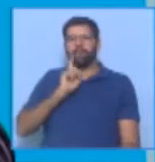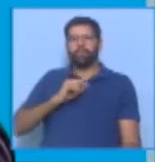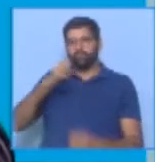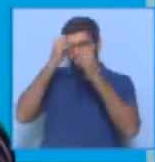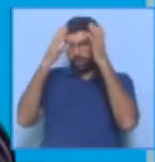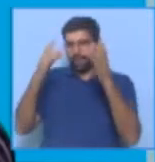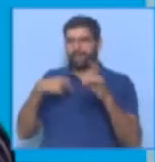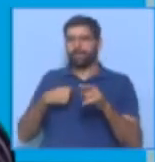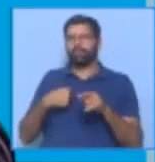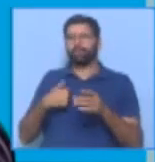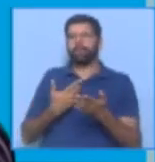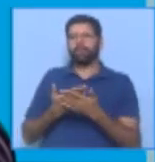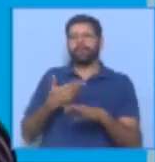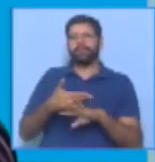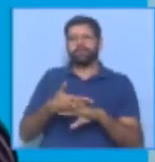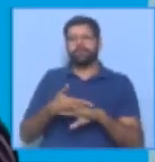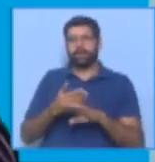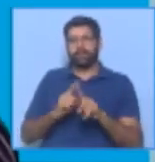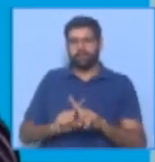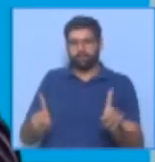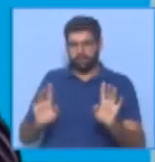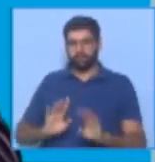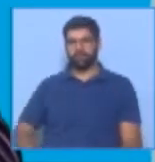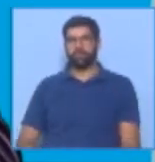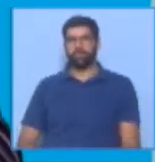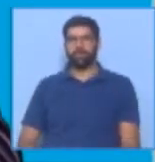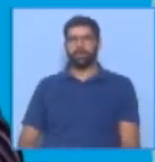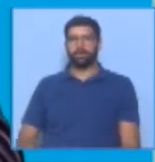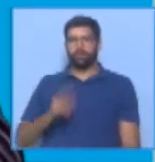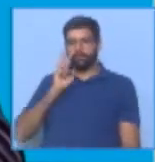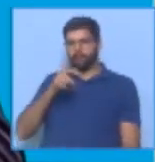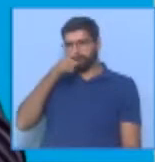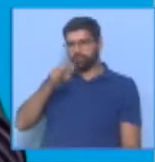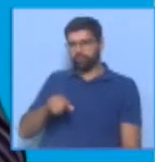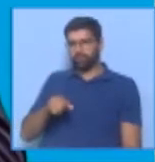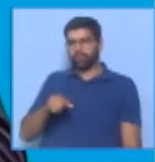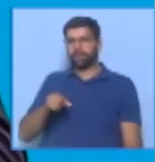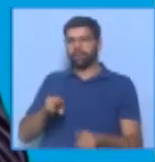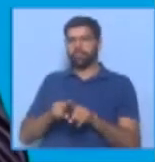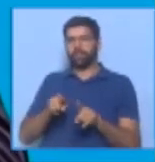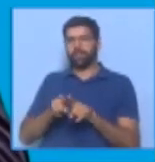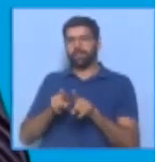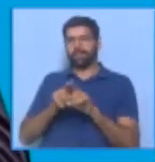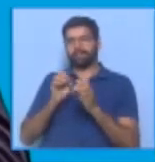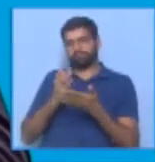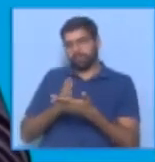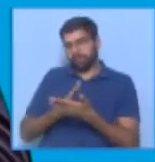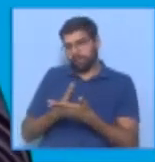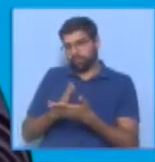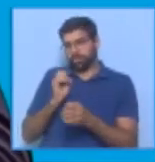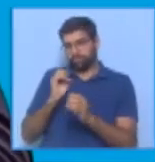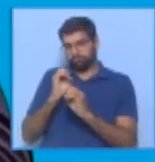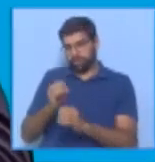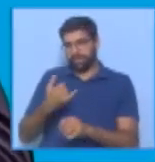uma visão da sexualidade radicalmente distinta. Vê a pessoa como uma realidade neutra, do ponto de vista da